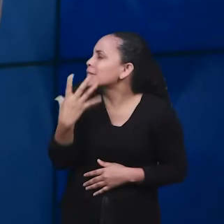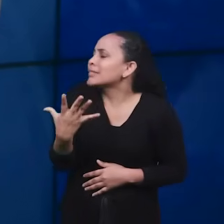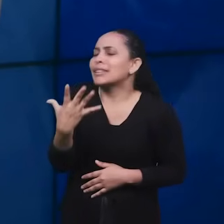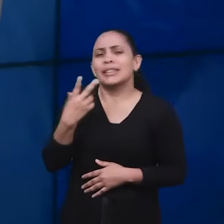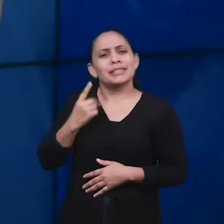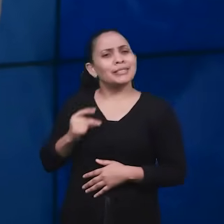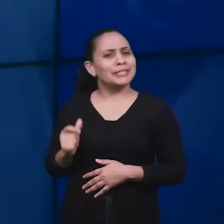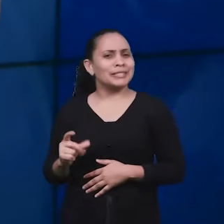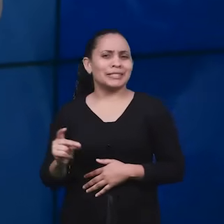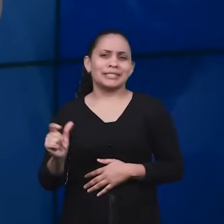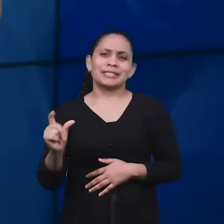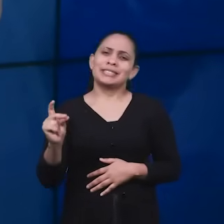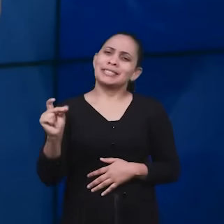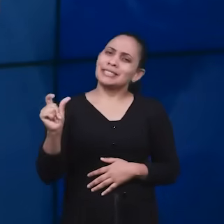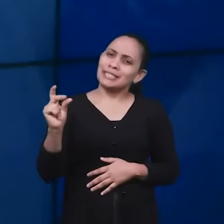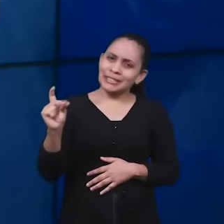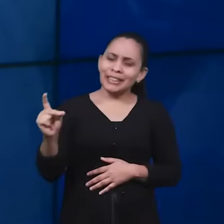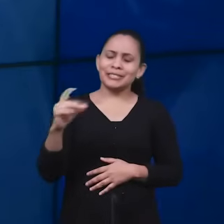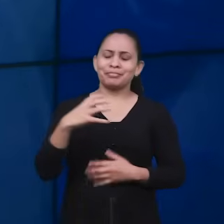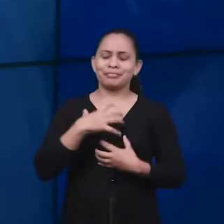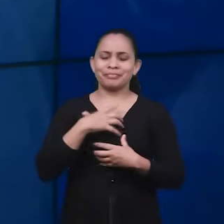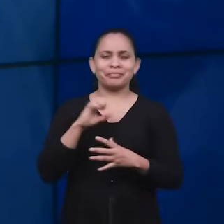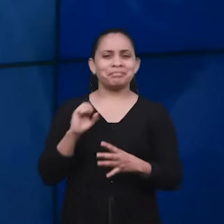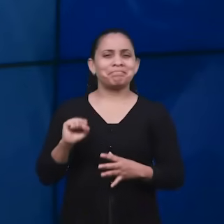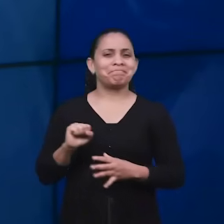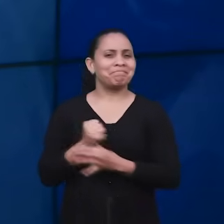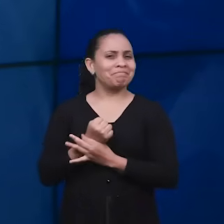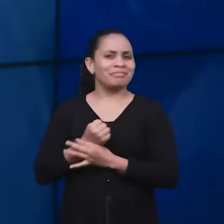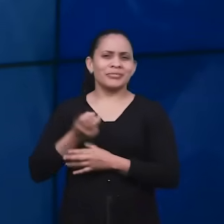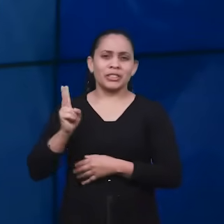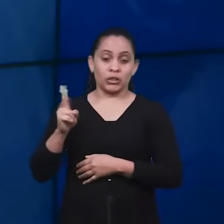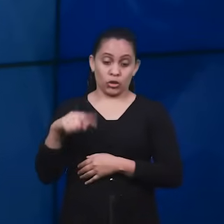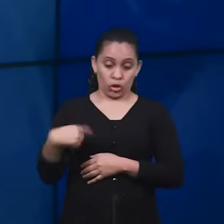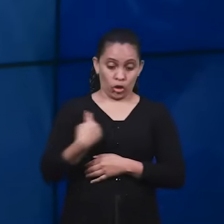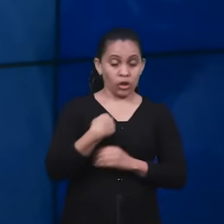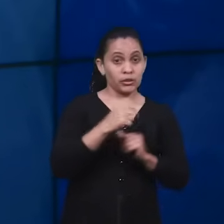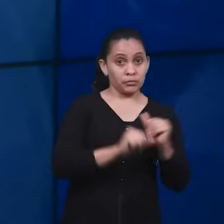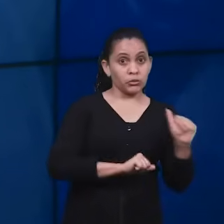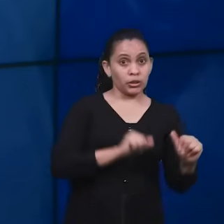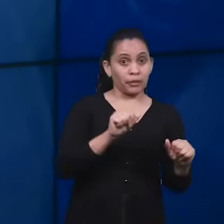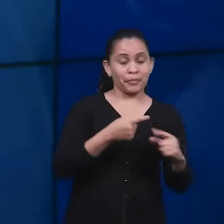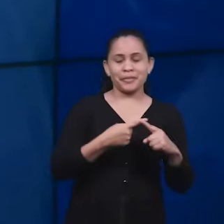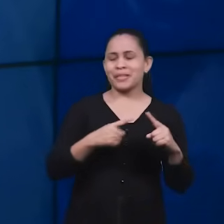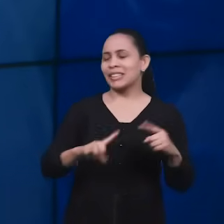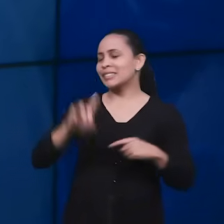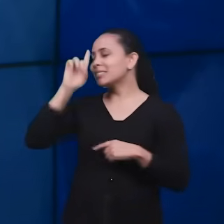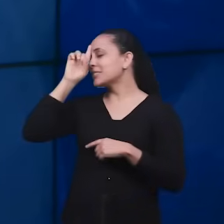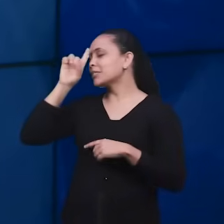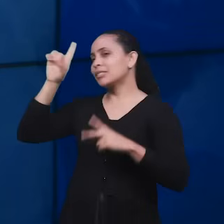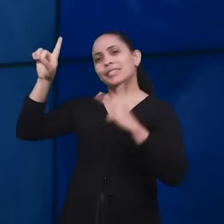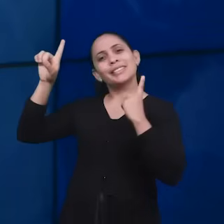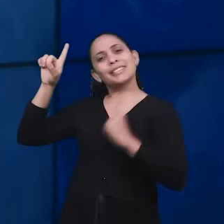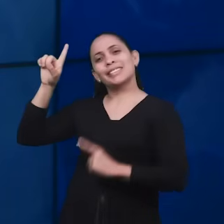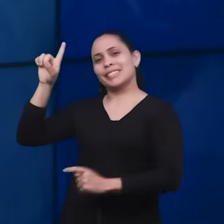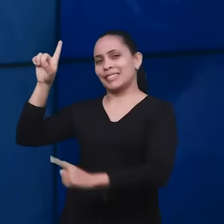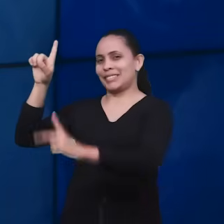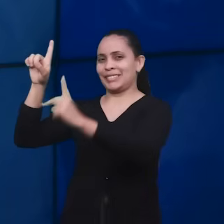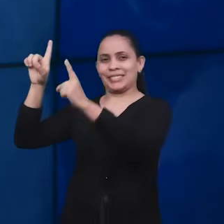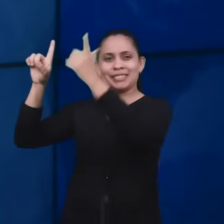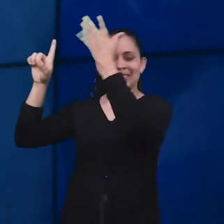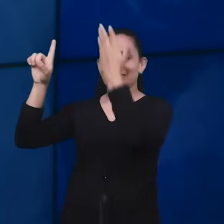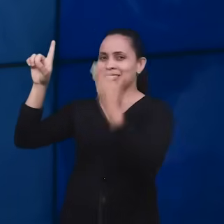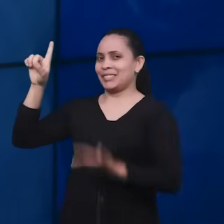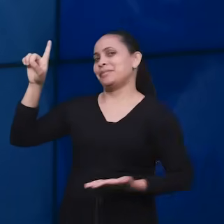bondade. Por isso que nele temos segurança, porque ele é sempre o mesmo. Nós mudamos, mas ele